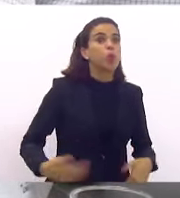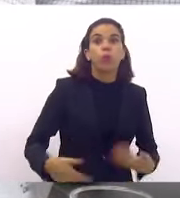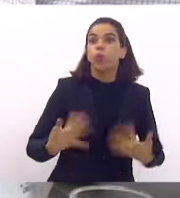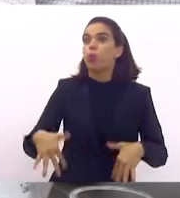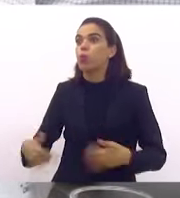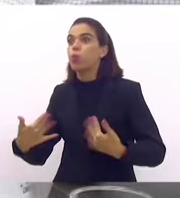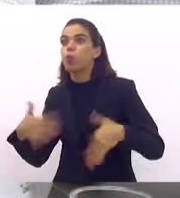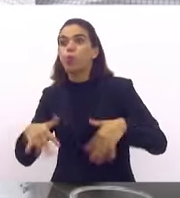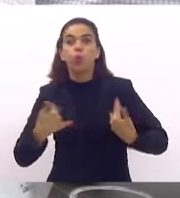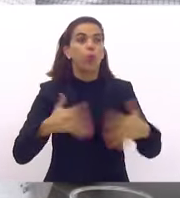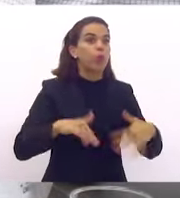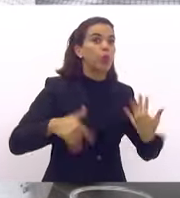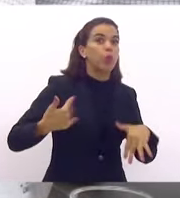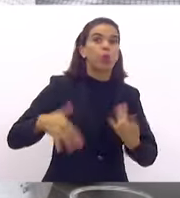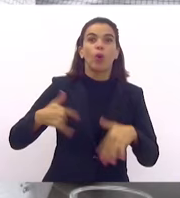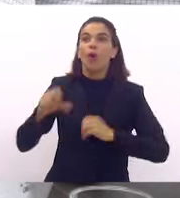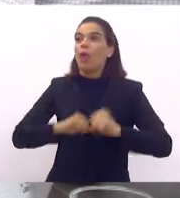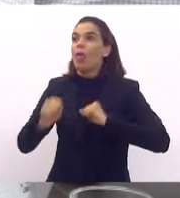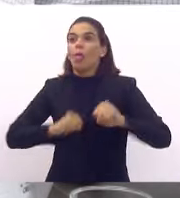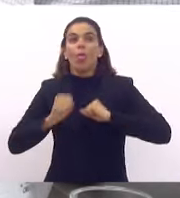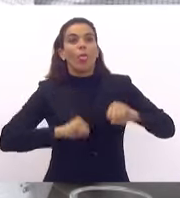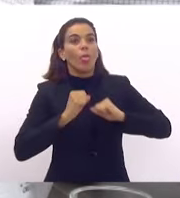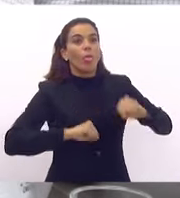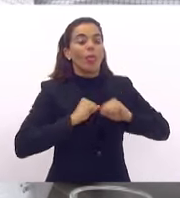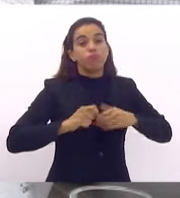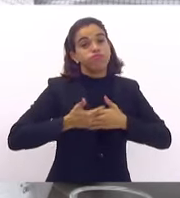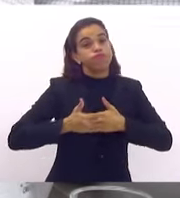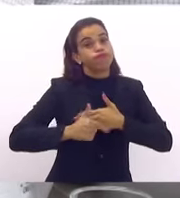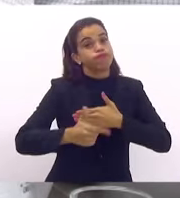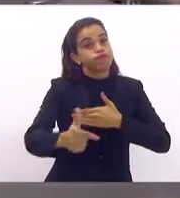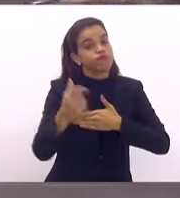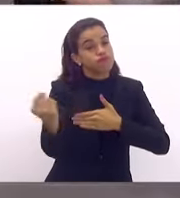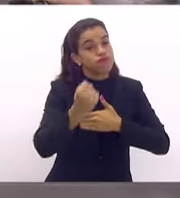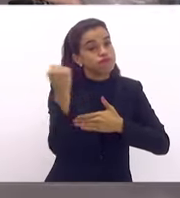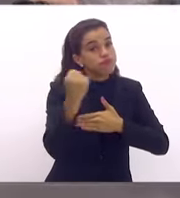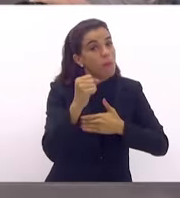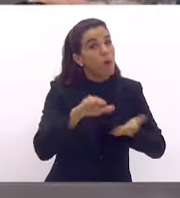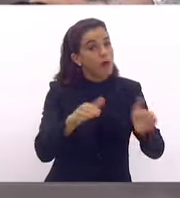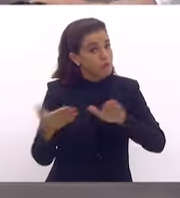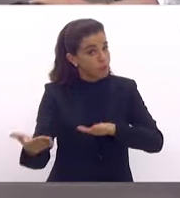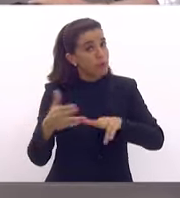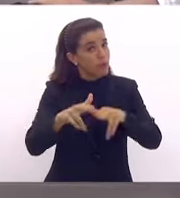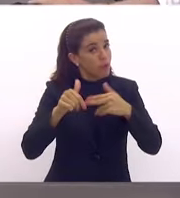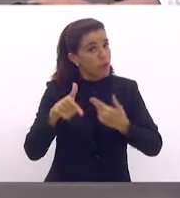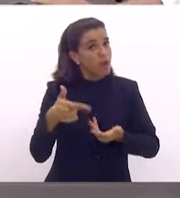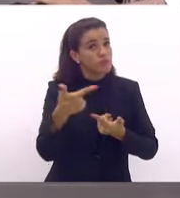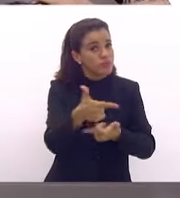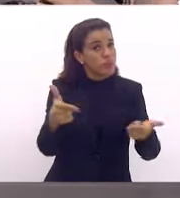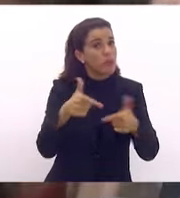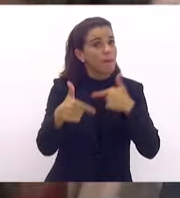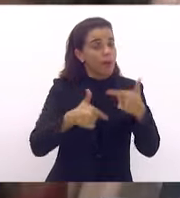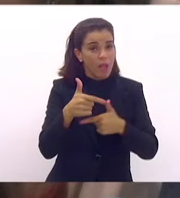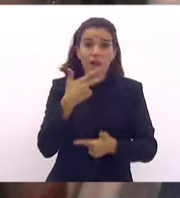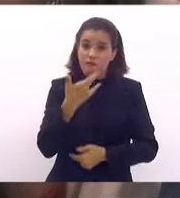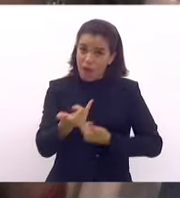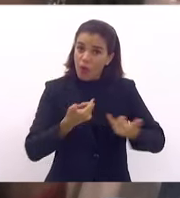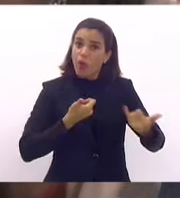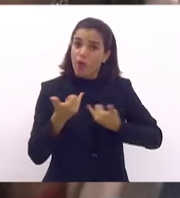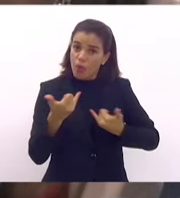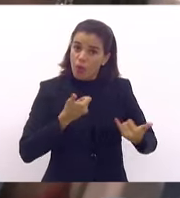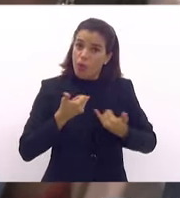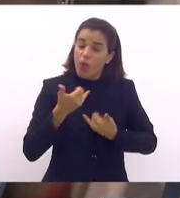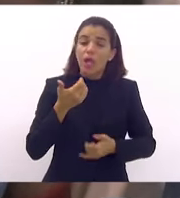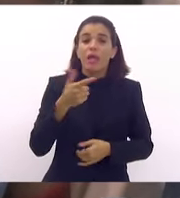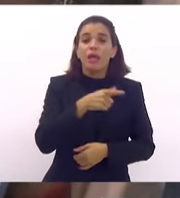vai aguentar. Terrível. Pode ser com letal. Consequências imprevisíveis. Pode ser letal, inclusive. Quarta-feira que vem ele está aqui. Mas ele tá? Falou isso. Ele falou